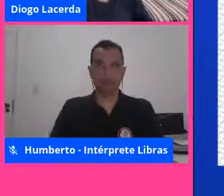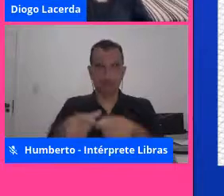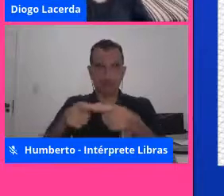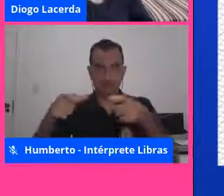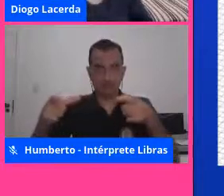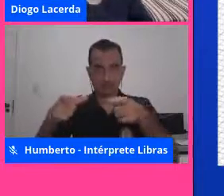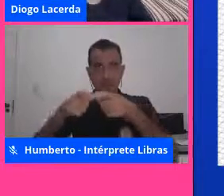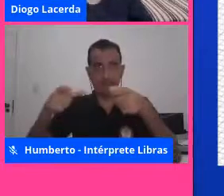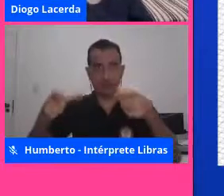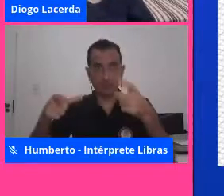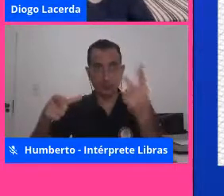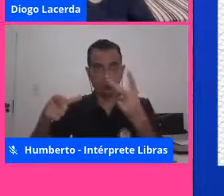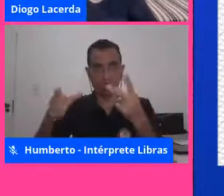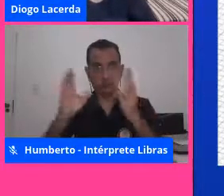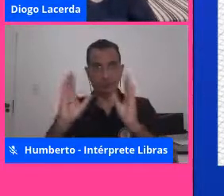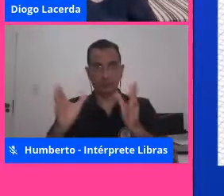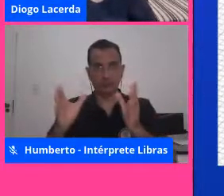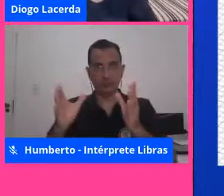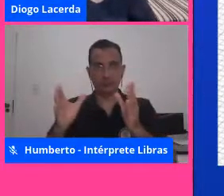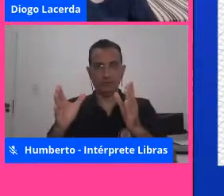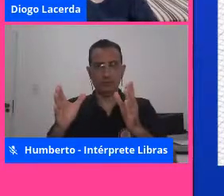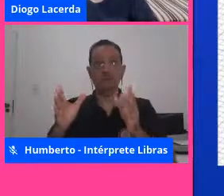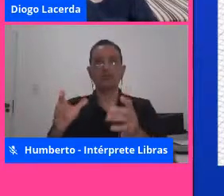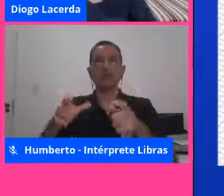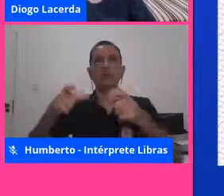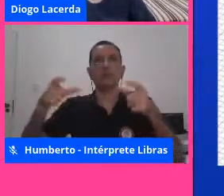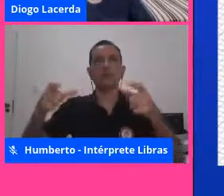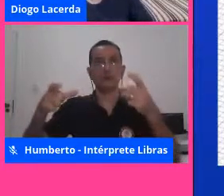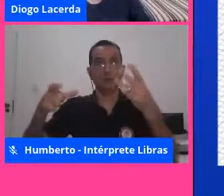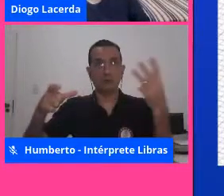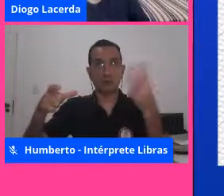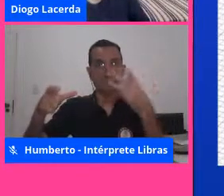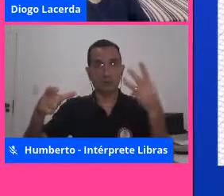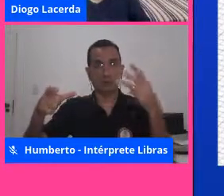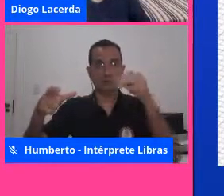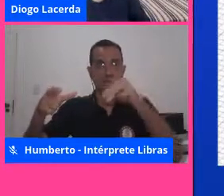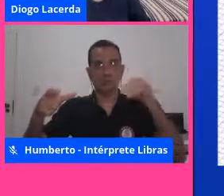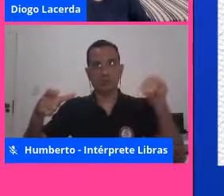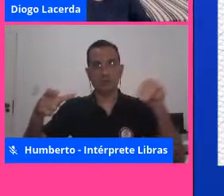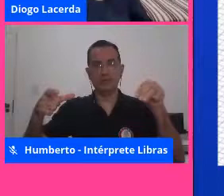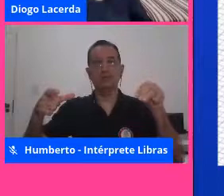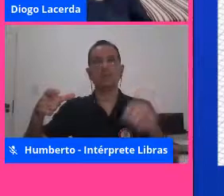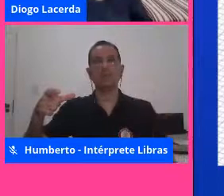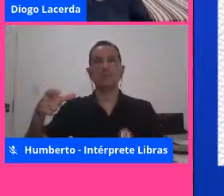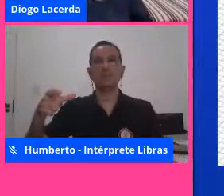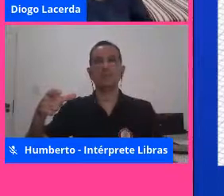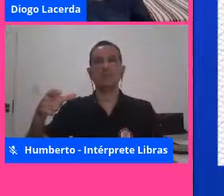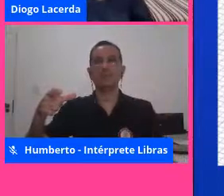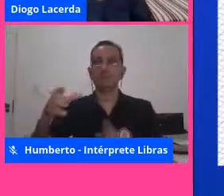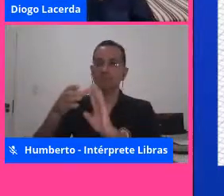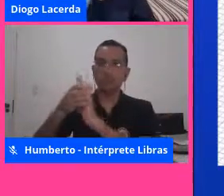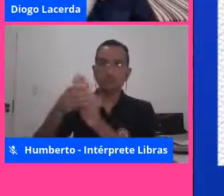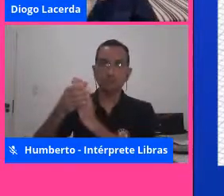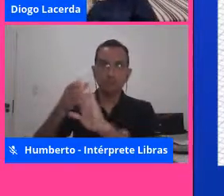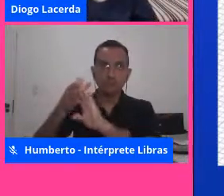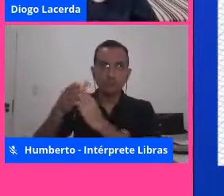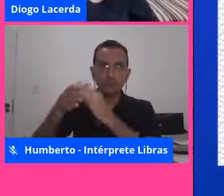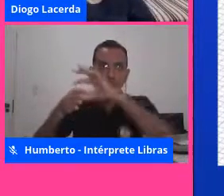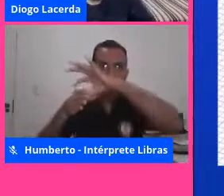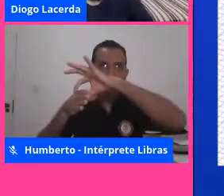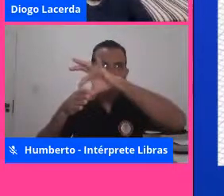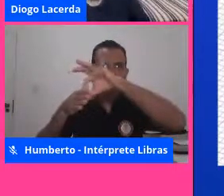né, esse círculo vai ser de 33 milímetros, vocês podem ver que a parede vai ser